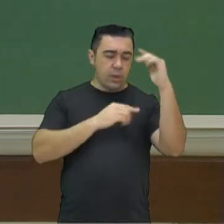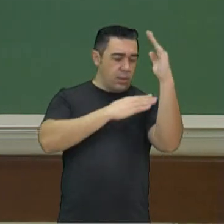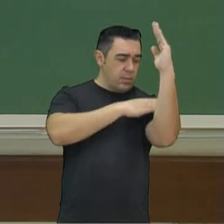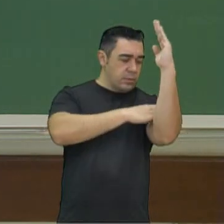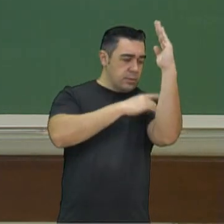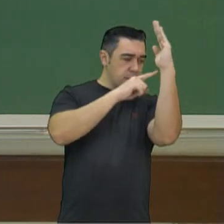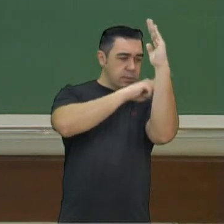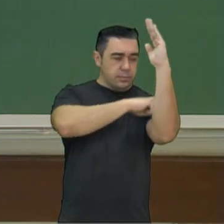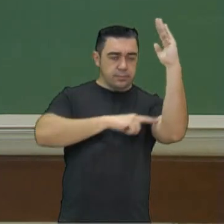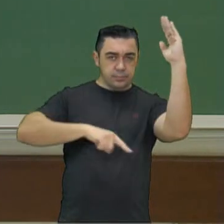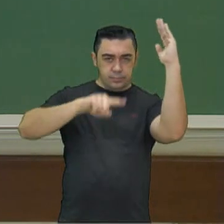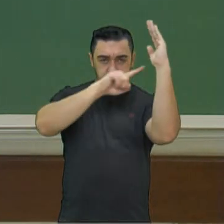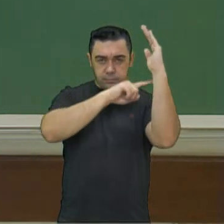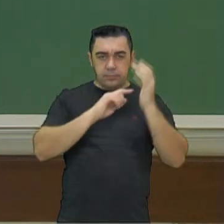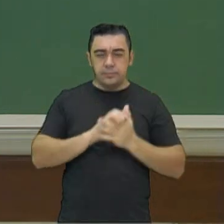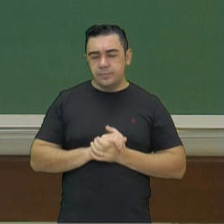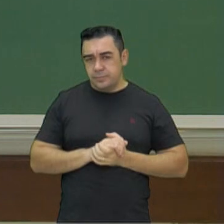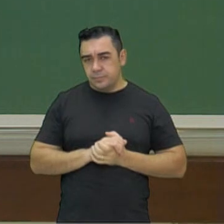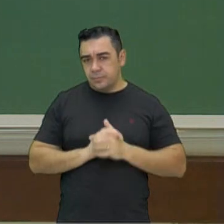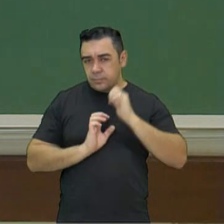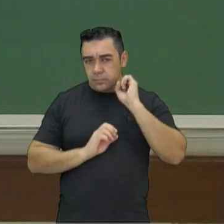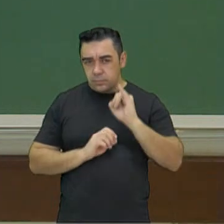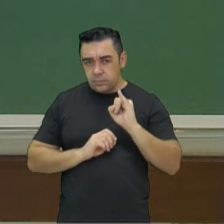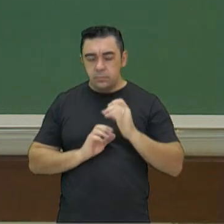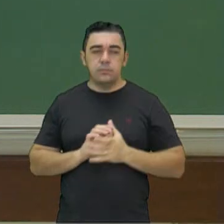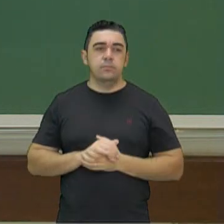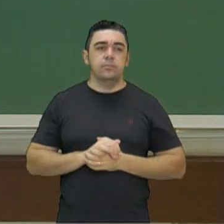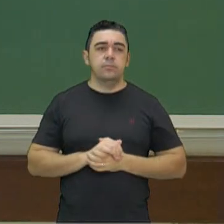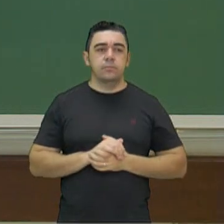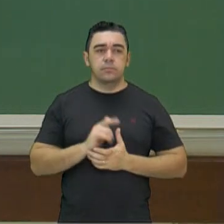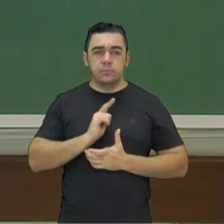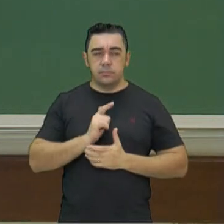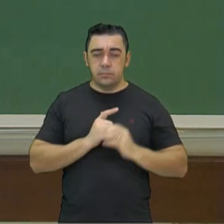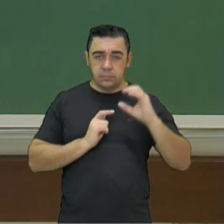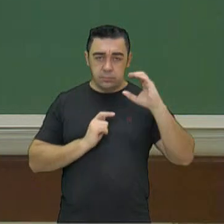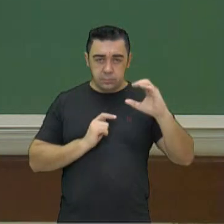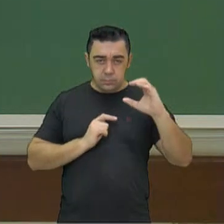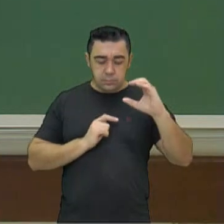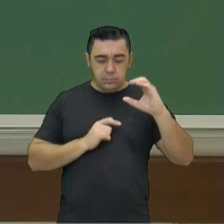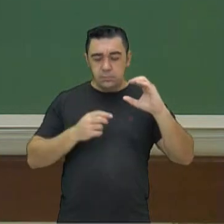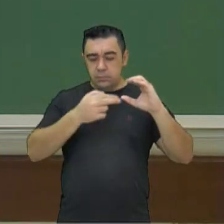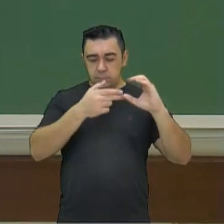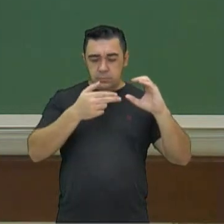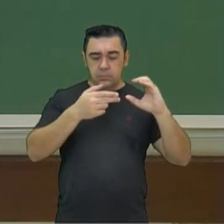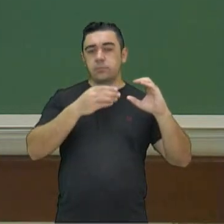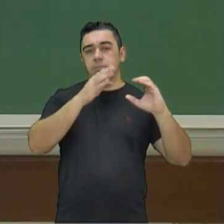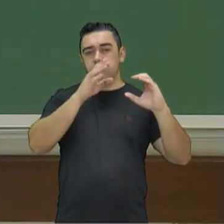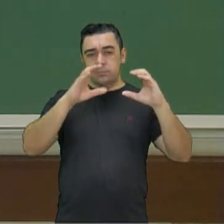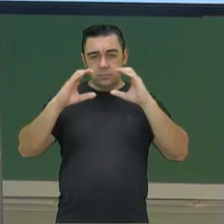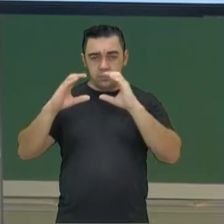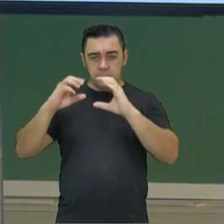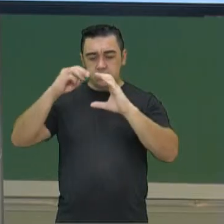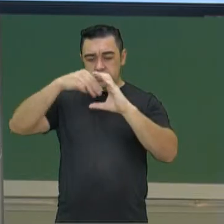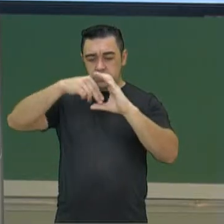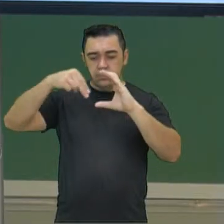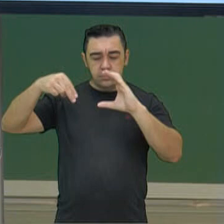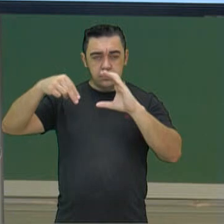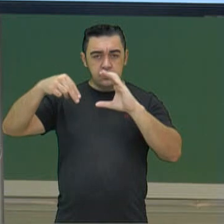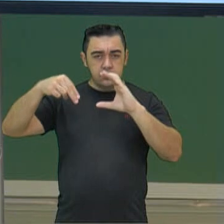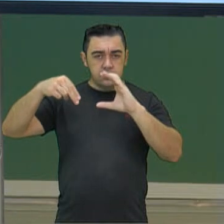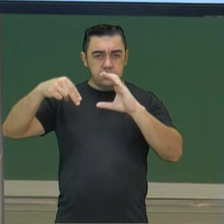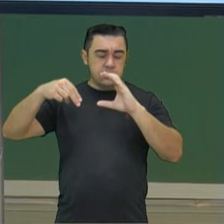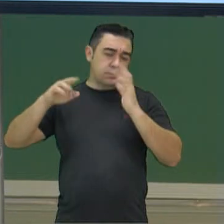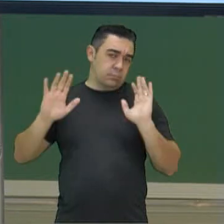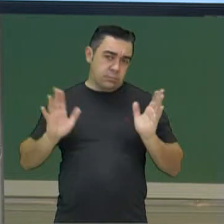cartesiano. Se o centro da elipse é um centro C, que tem coordenadas M e N, coloquei aqui M e N só